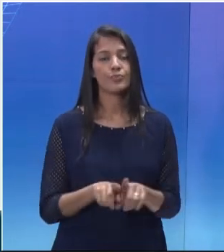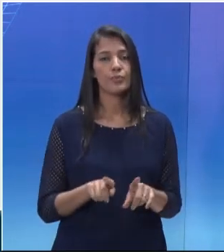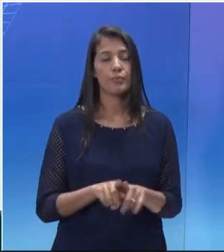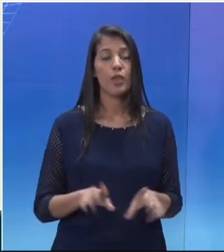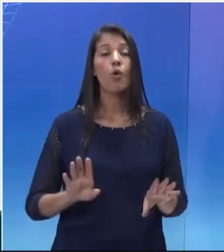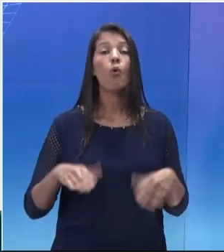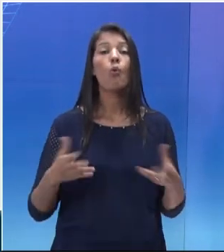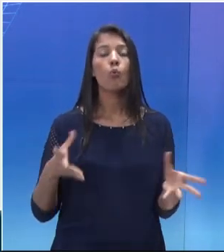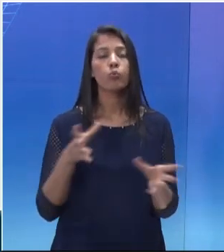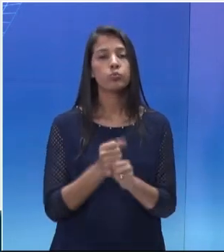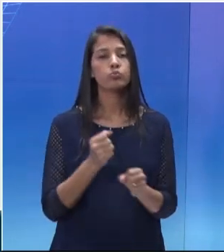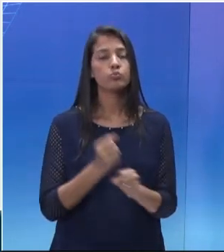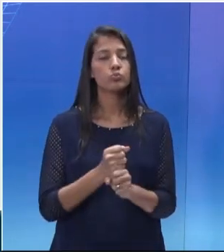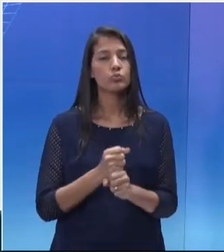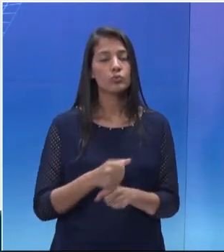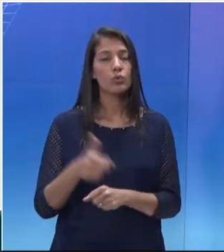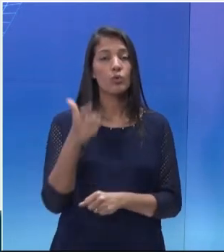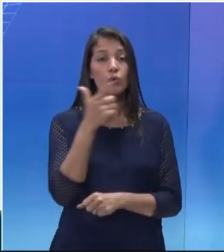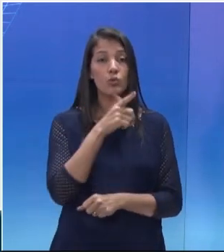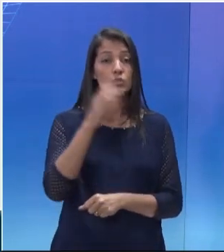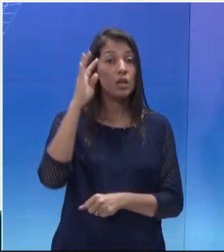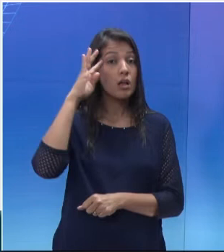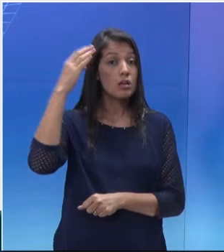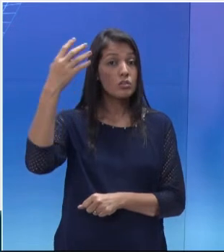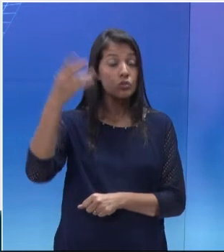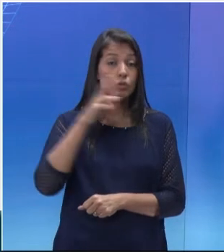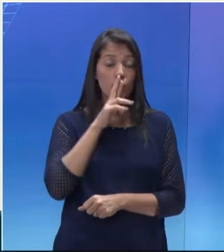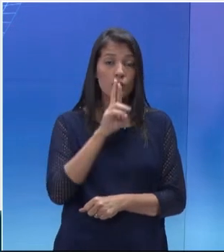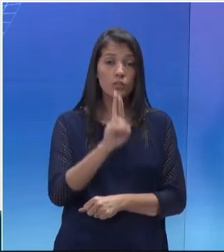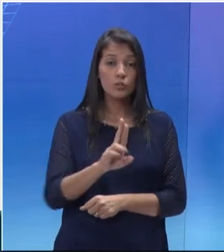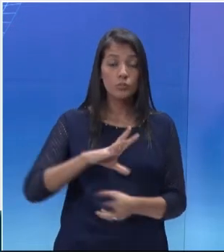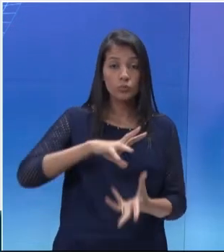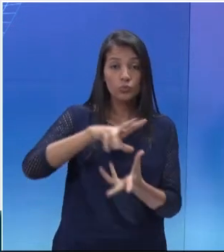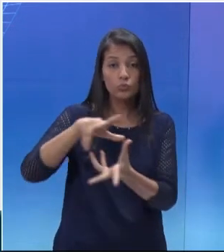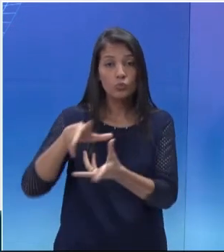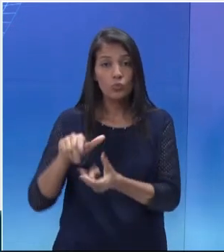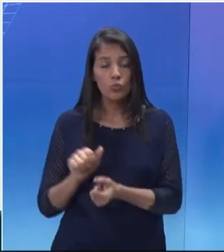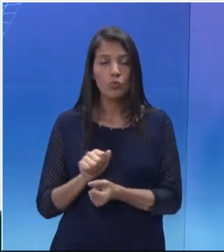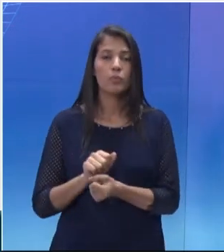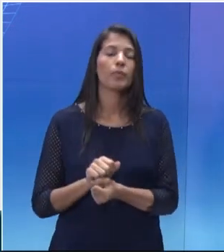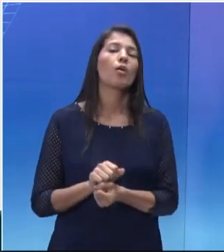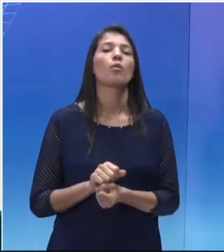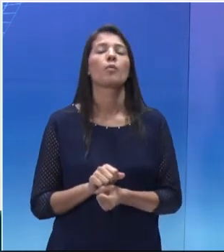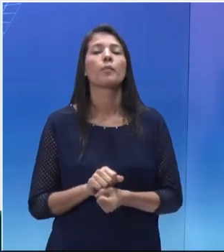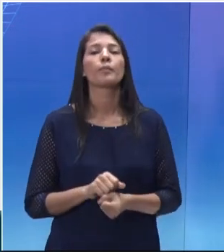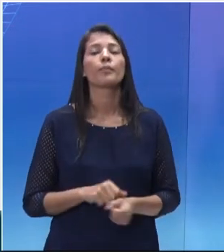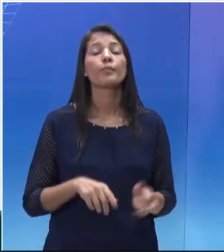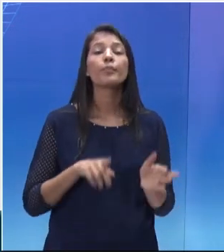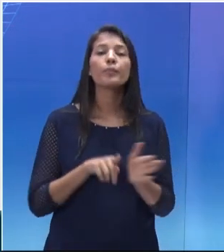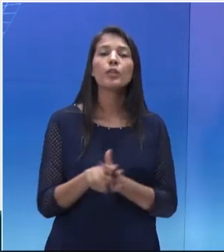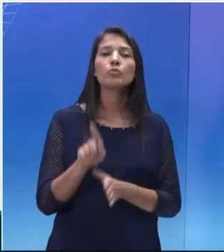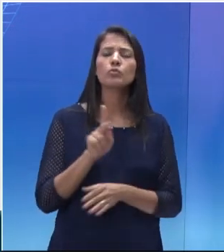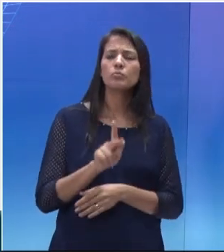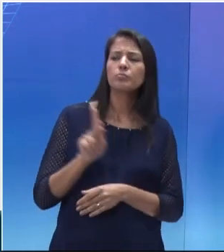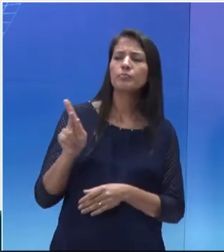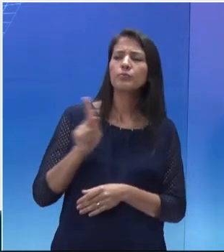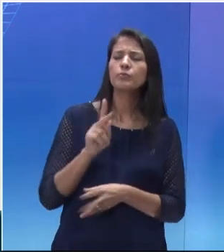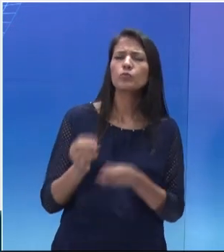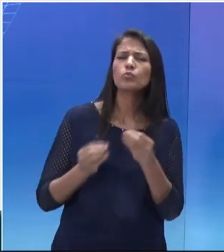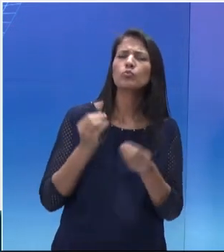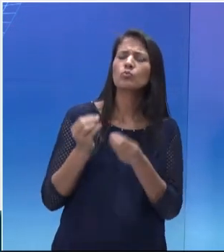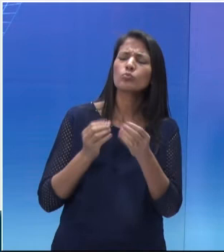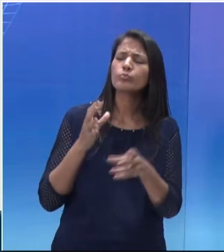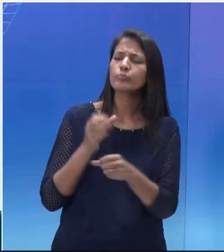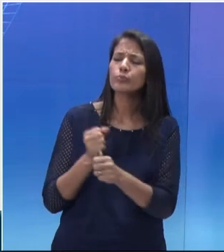4 reações intermediárias, que ao se somar, nós vamos resultar na equação global, correto?